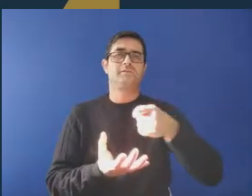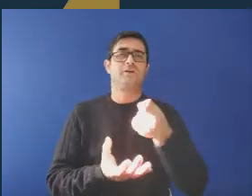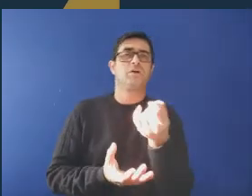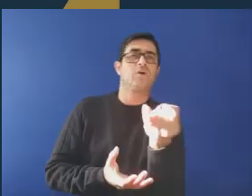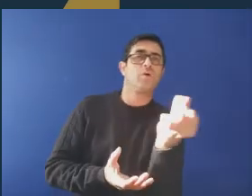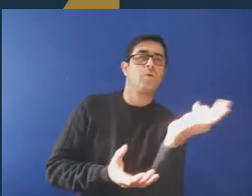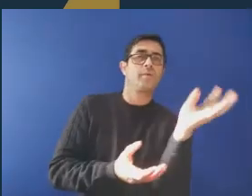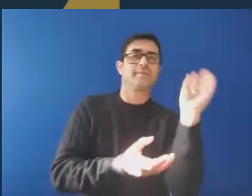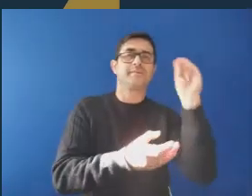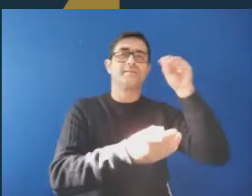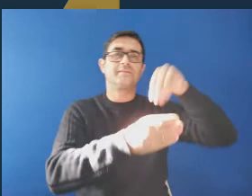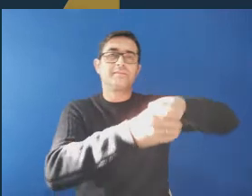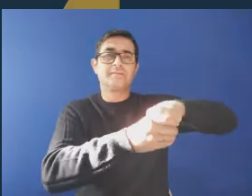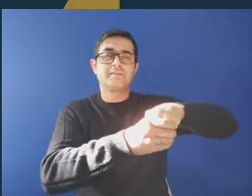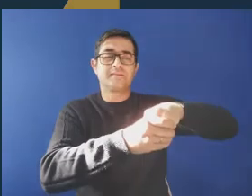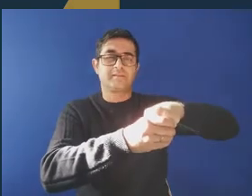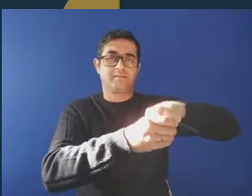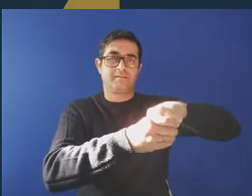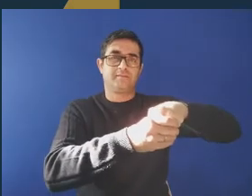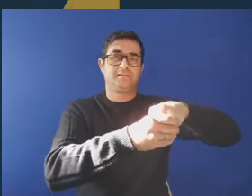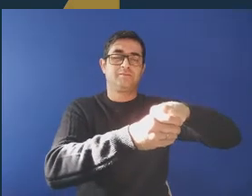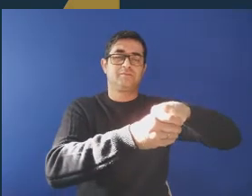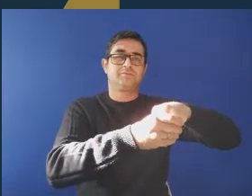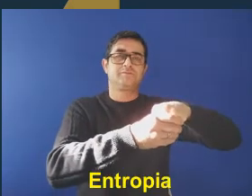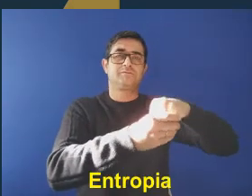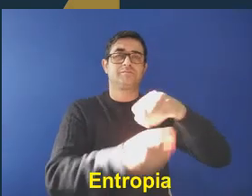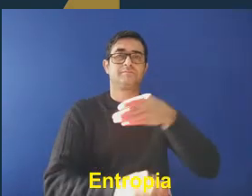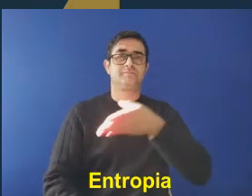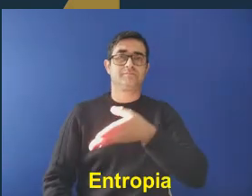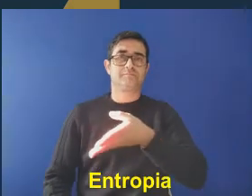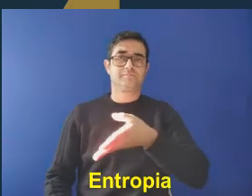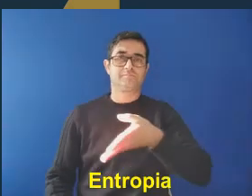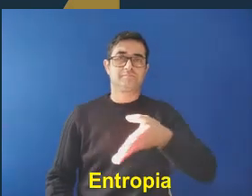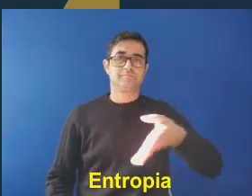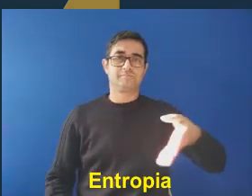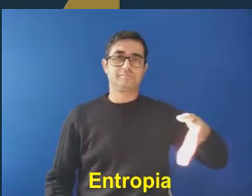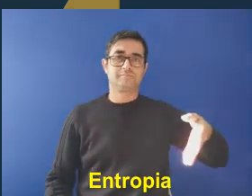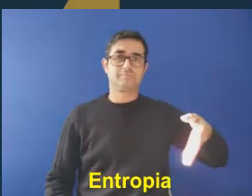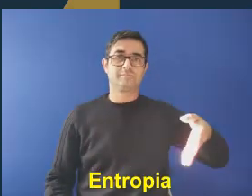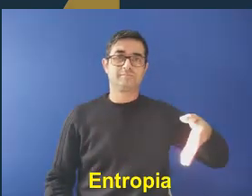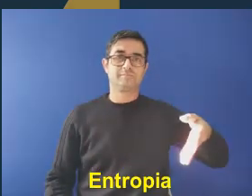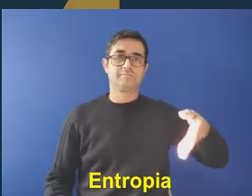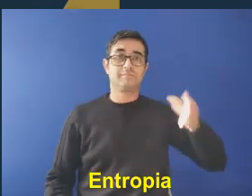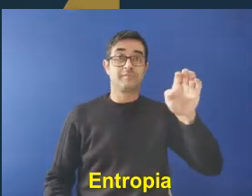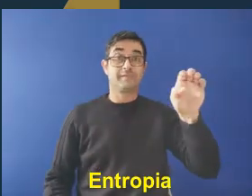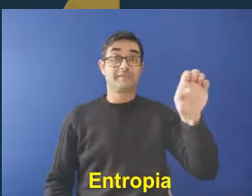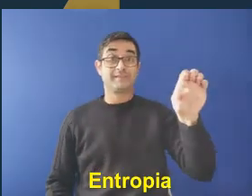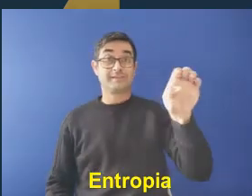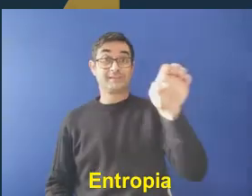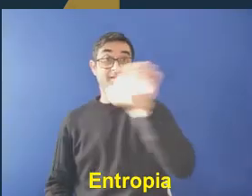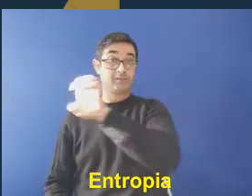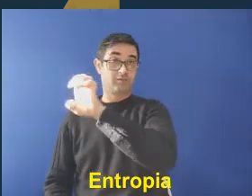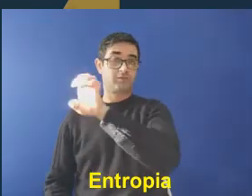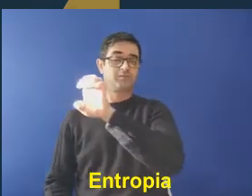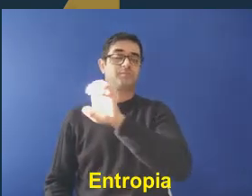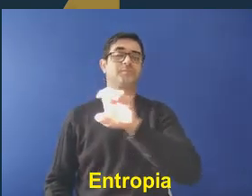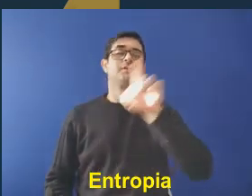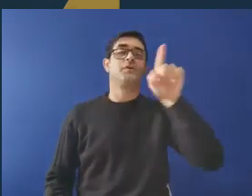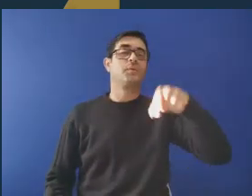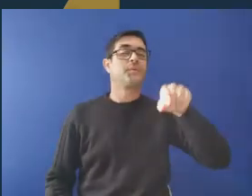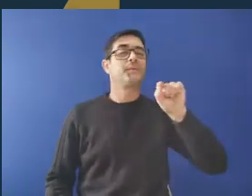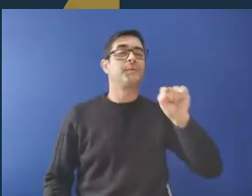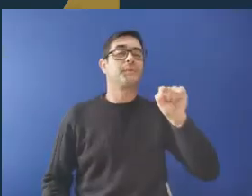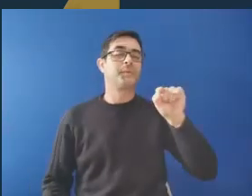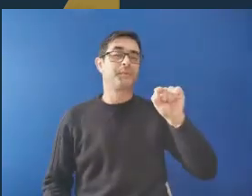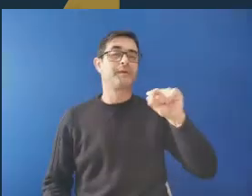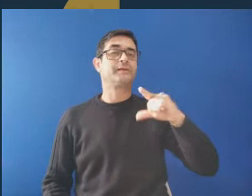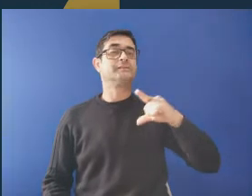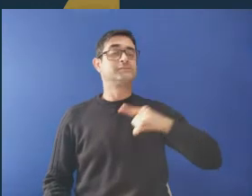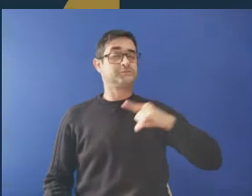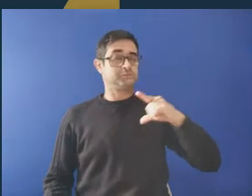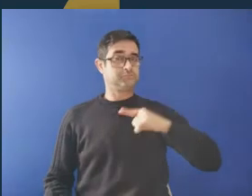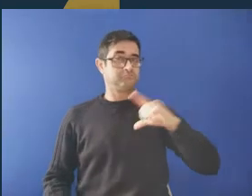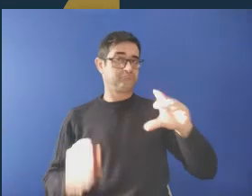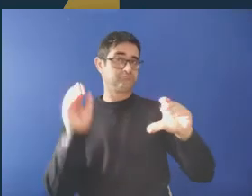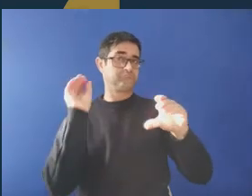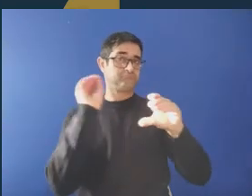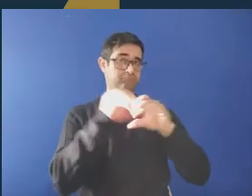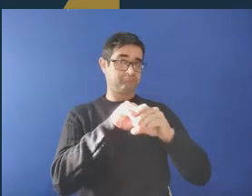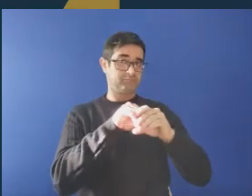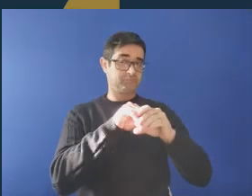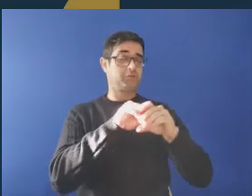Então diz essa lei que a quantidade de entropia de um sistema isolado termodinamicamente tende a incrementar-se com o tempo, ou